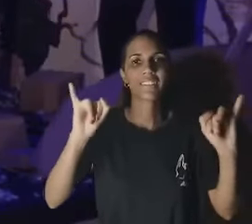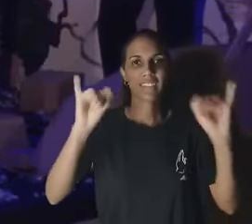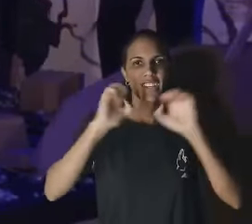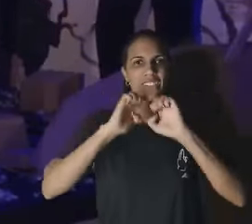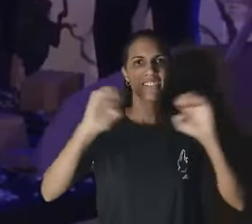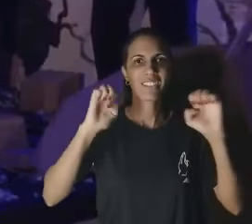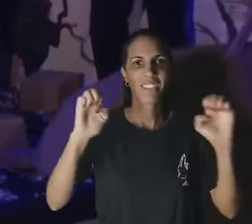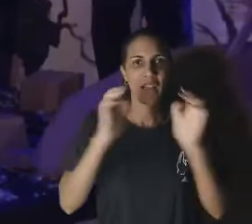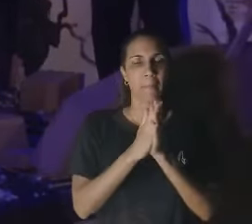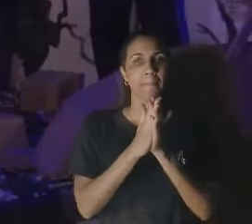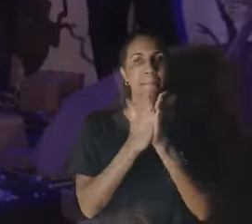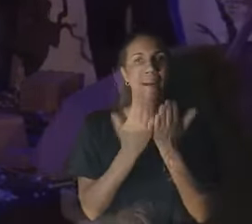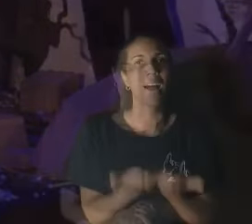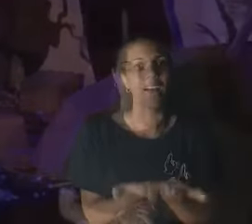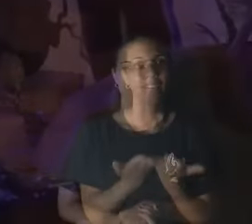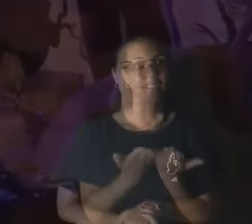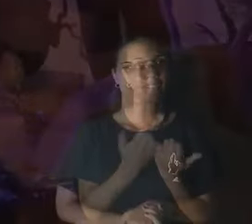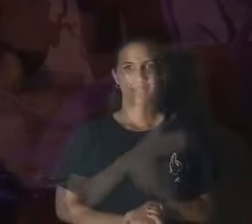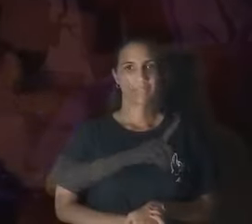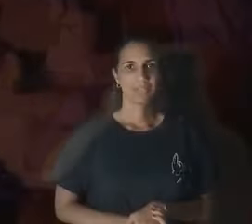Evangelho de Cristo.